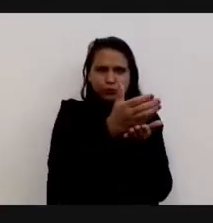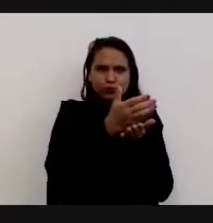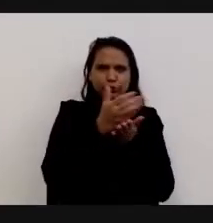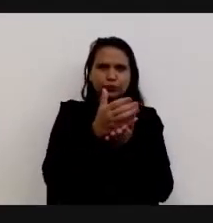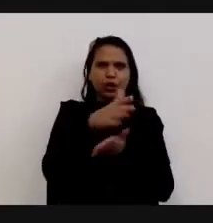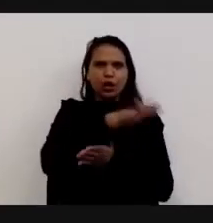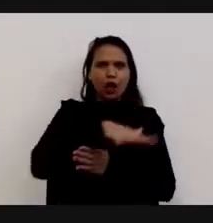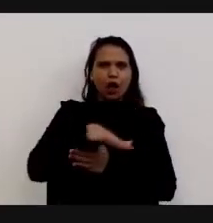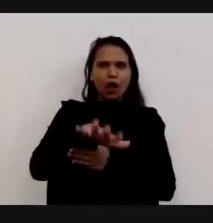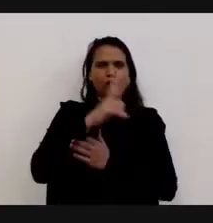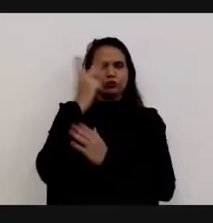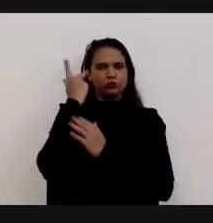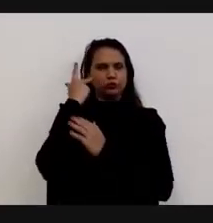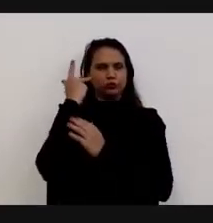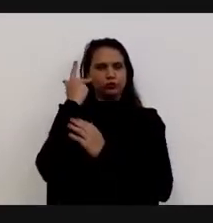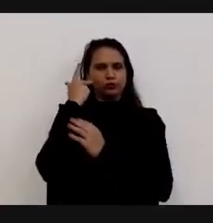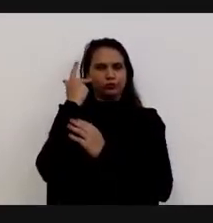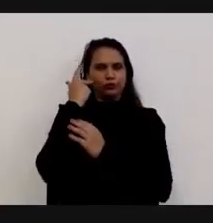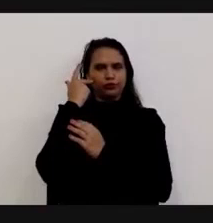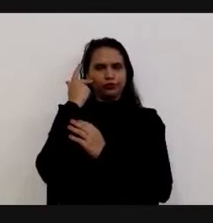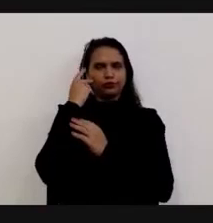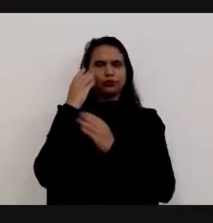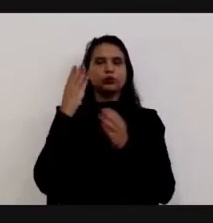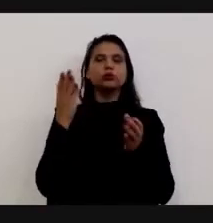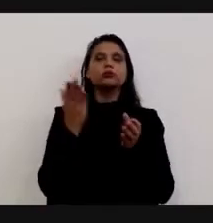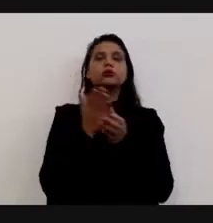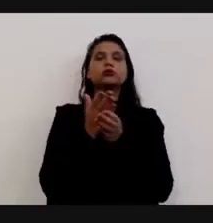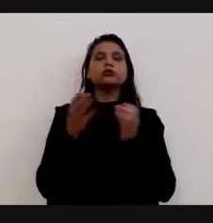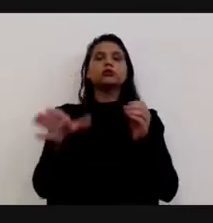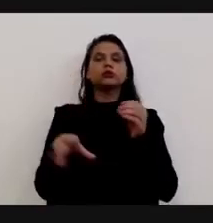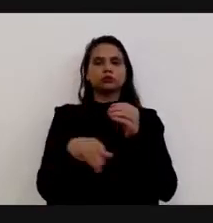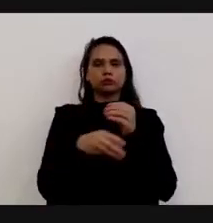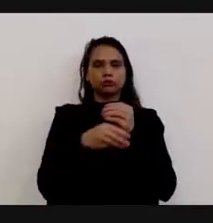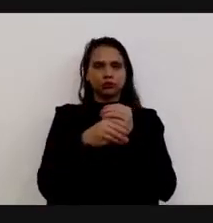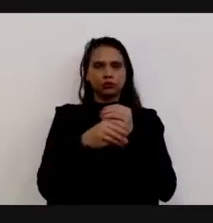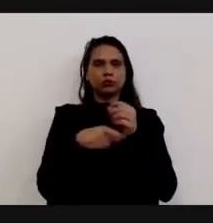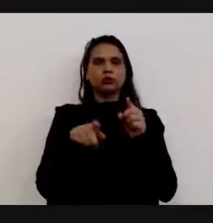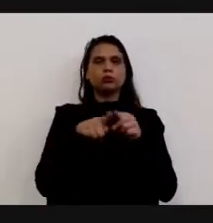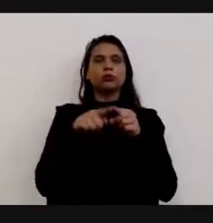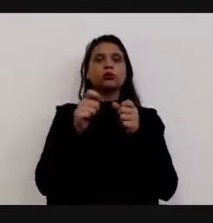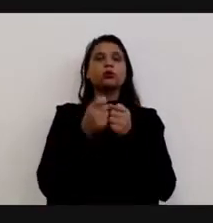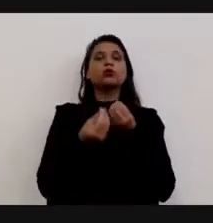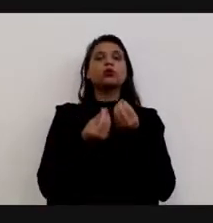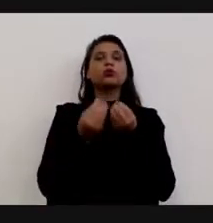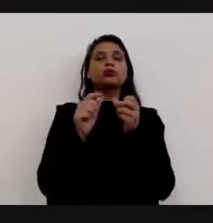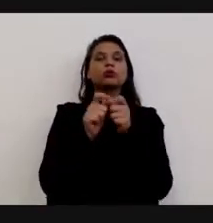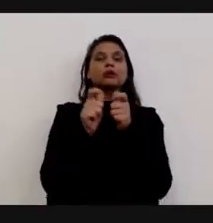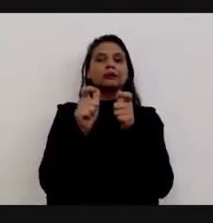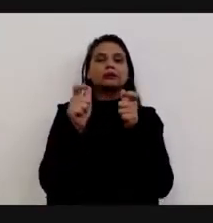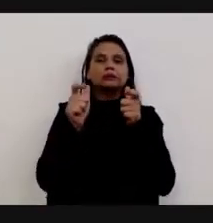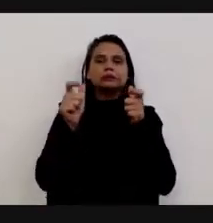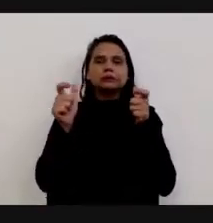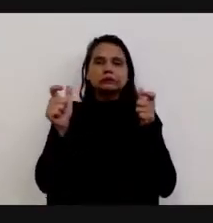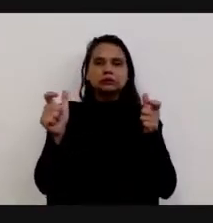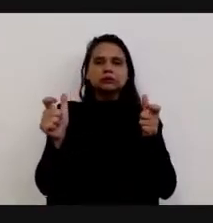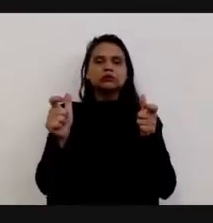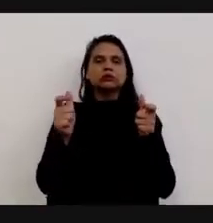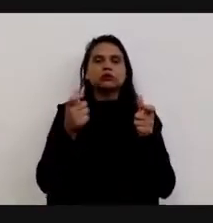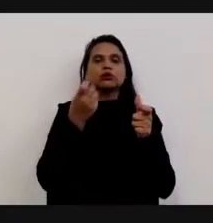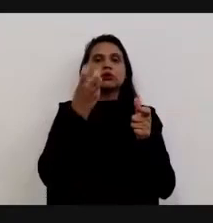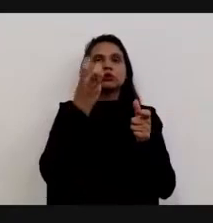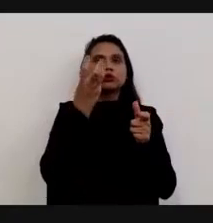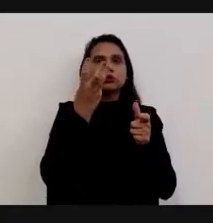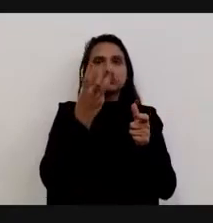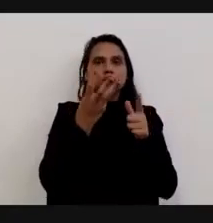percentual de emendas e como que elas cresceram durante o período, ao longo de 3